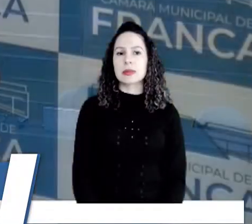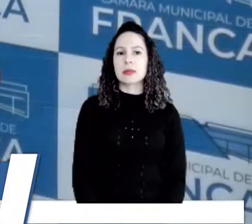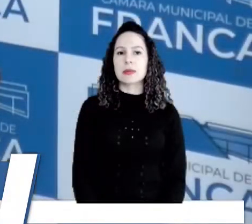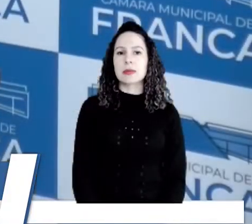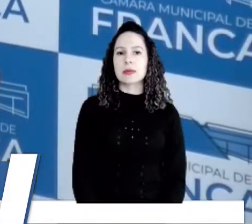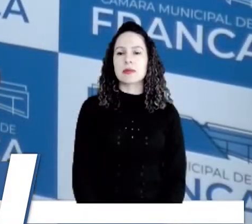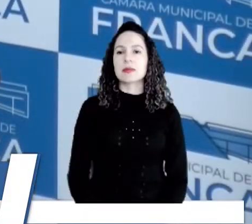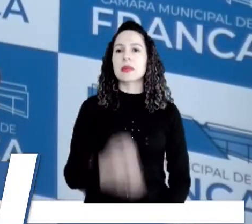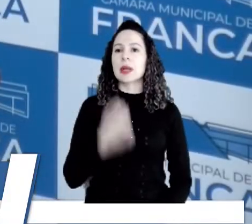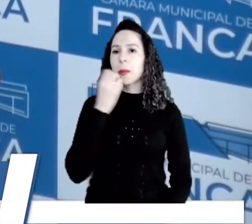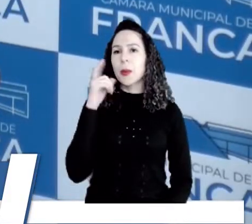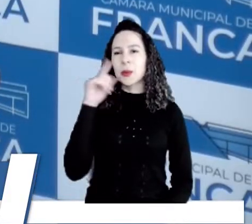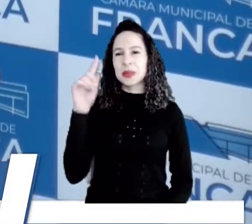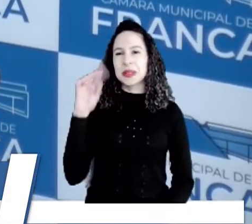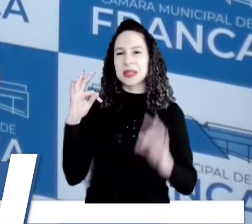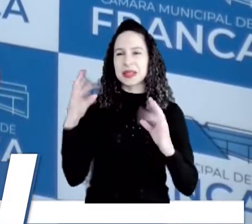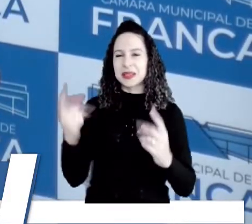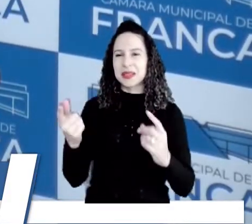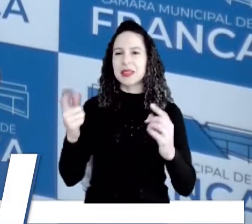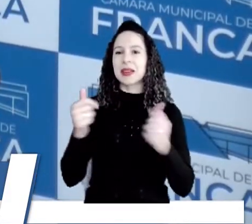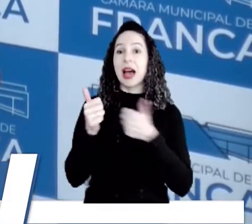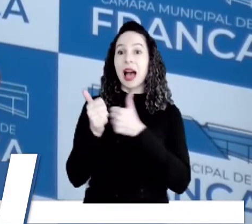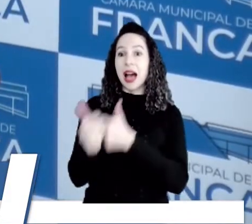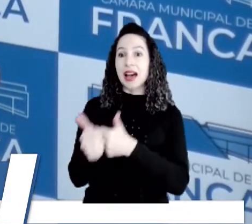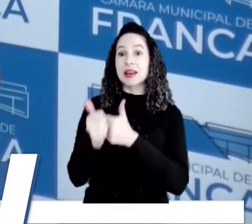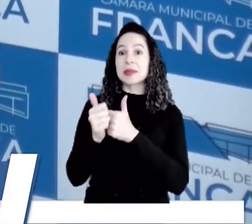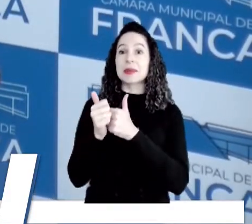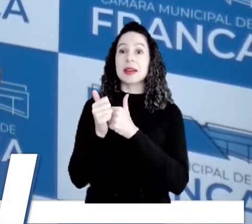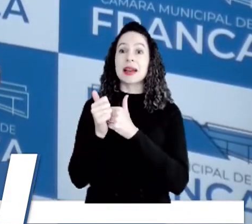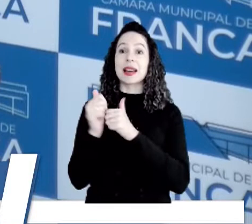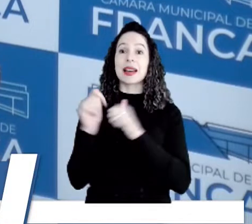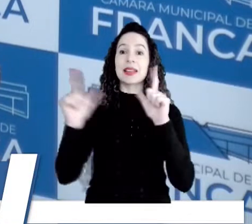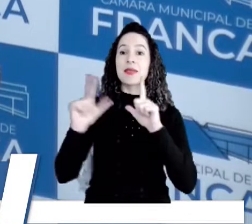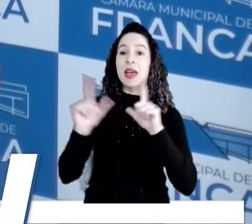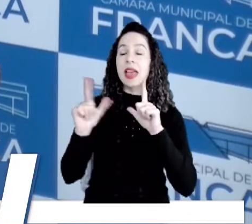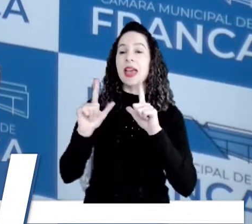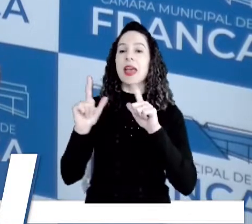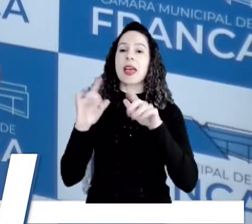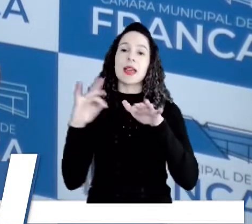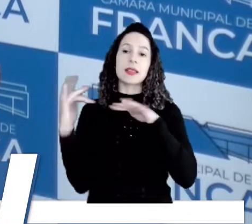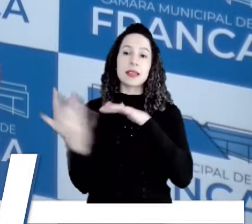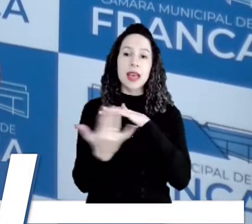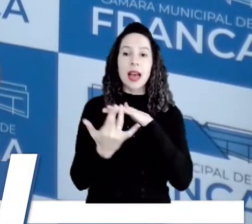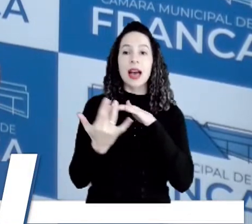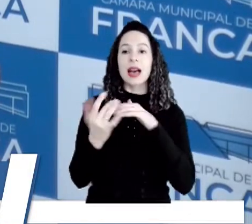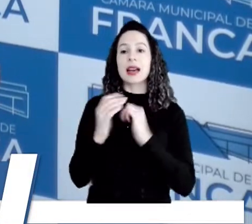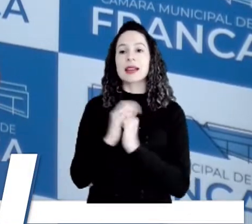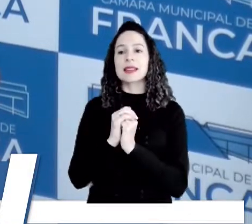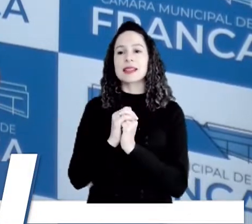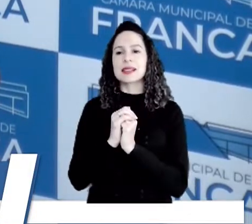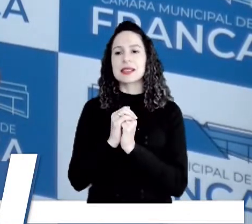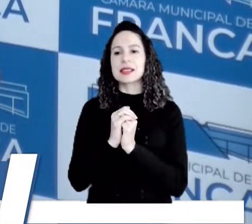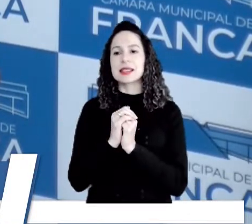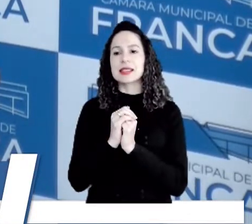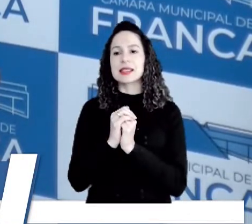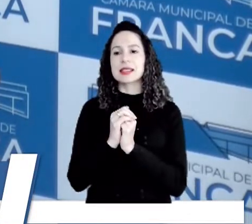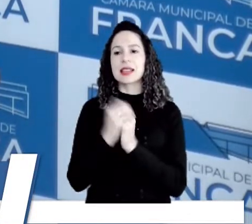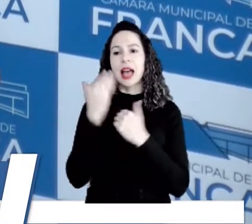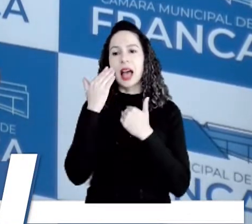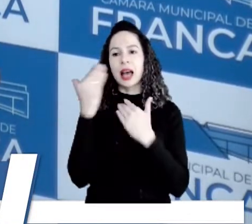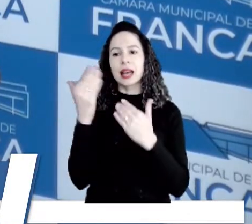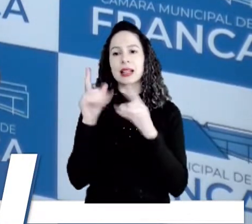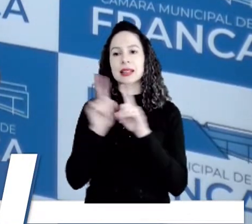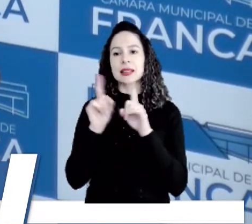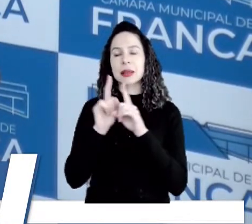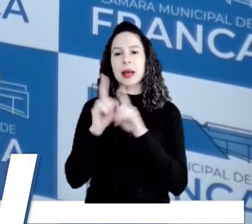Bom dia a todos, quem nos acompanha pela TV Câmara, pelas redes sociais. Quero agradecer aqui a